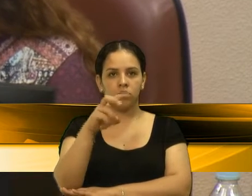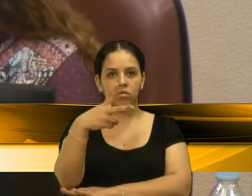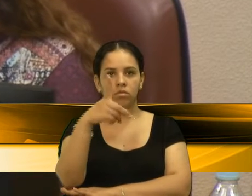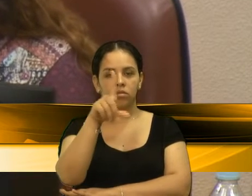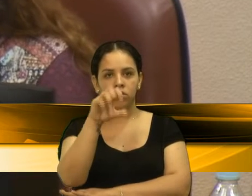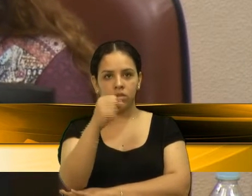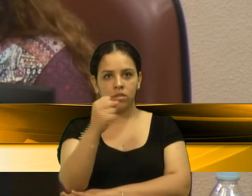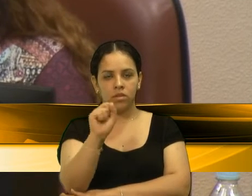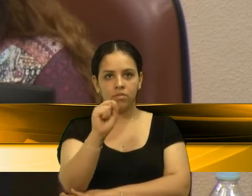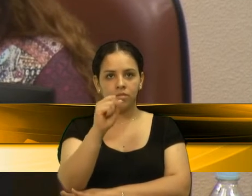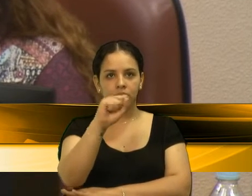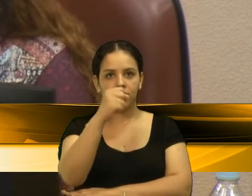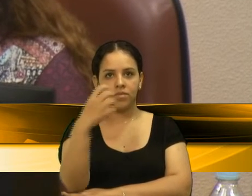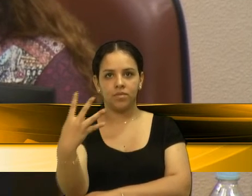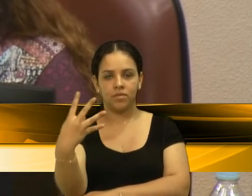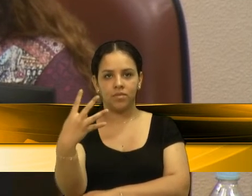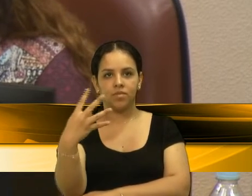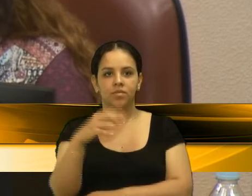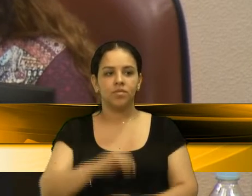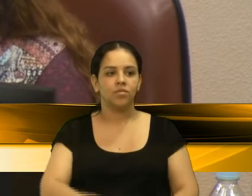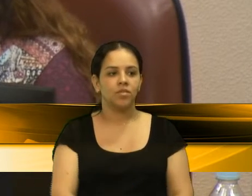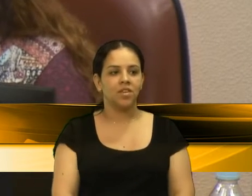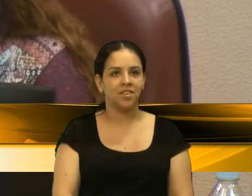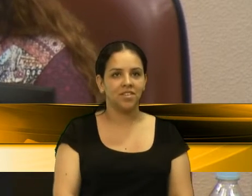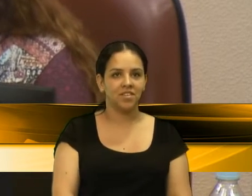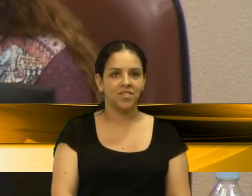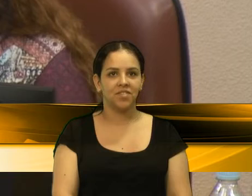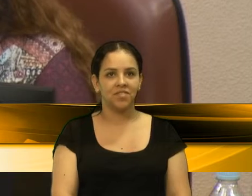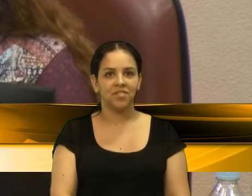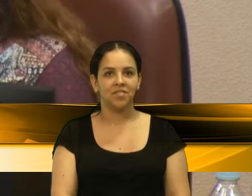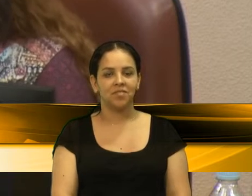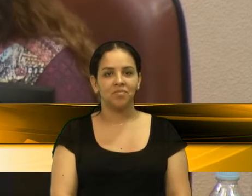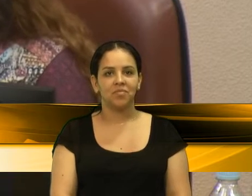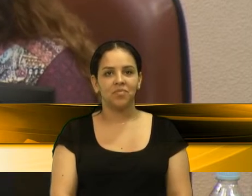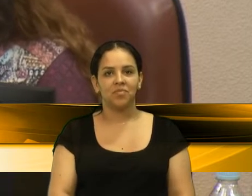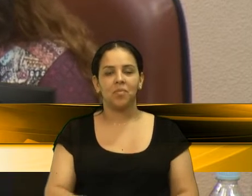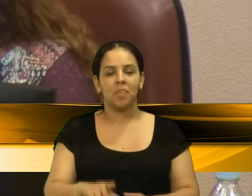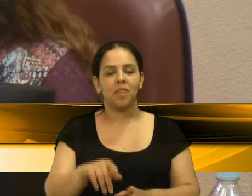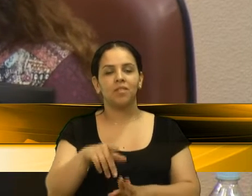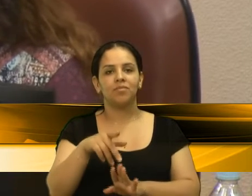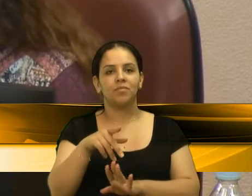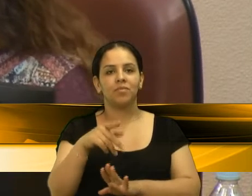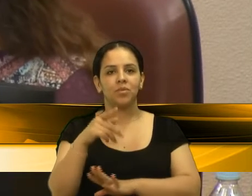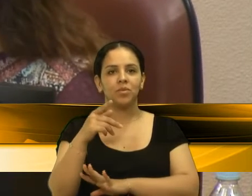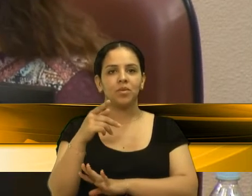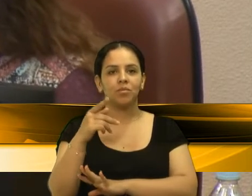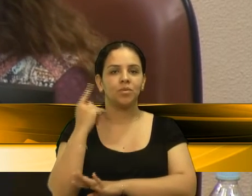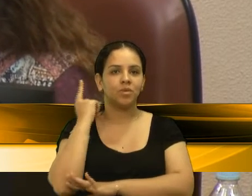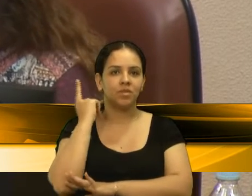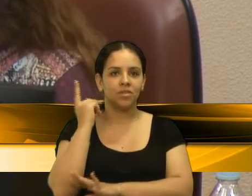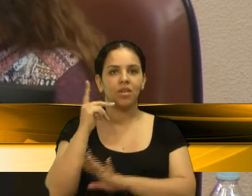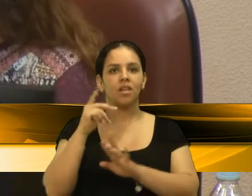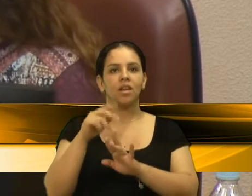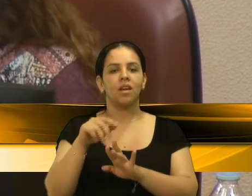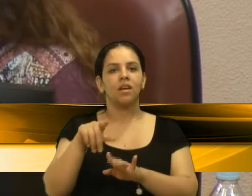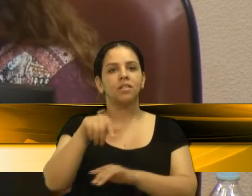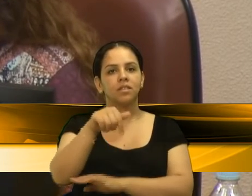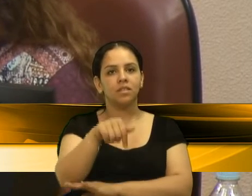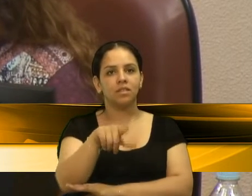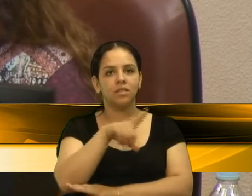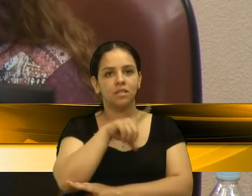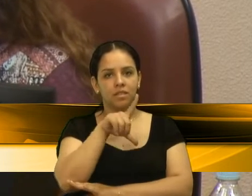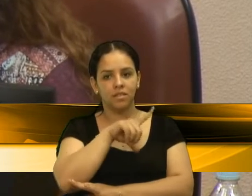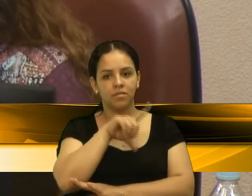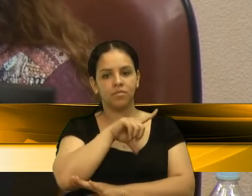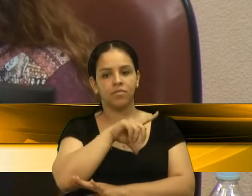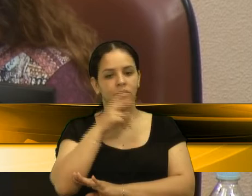1290002000502-2018-84. Exímio senhor Procurador da República. Ao cumprimentá-lo, encaminhamos cópia da versão revisada da